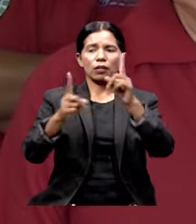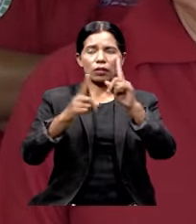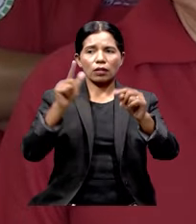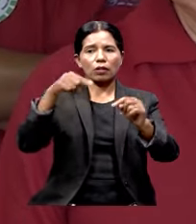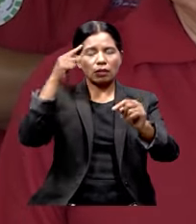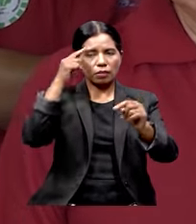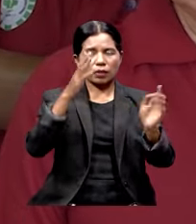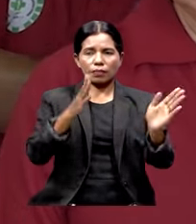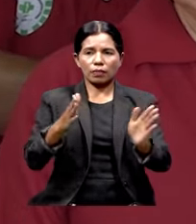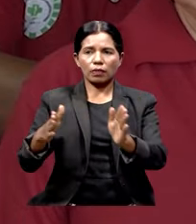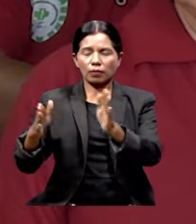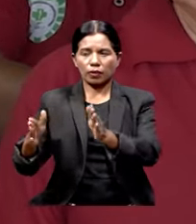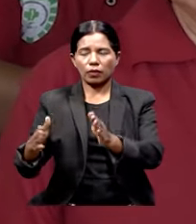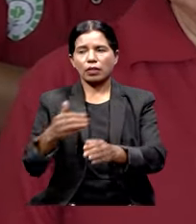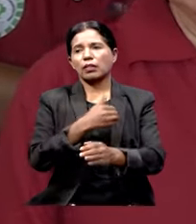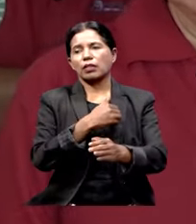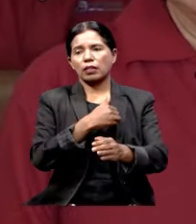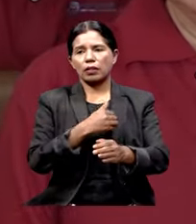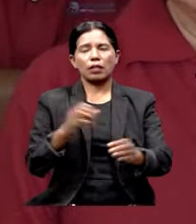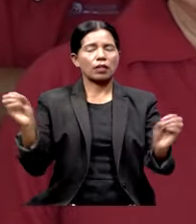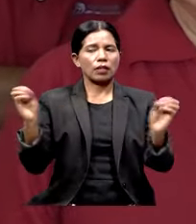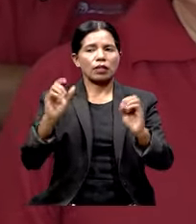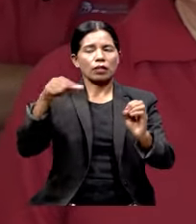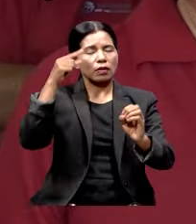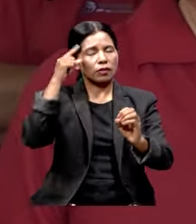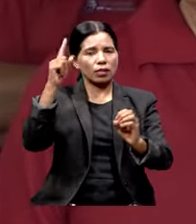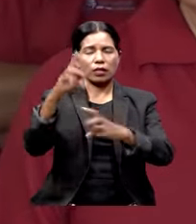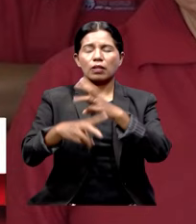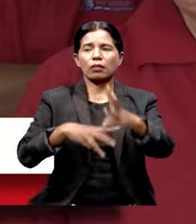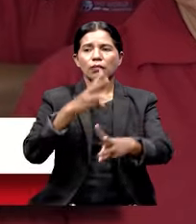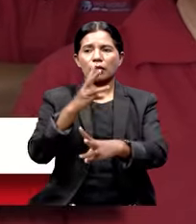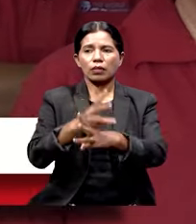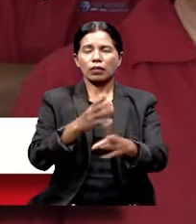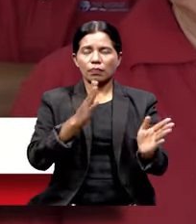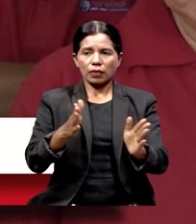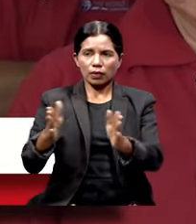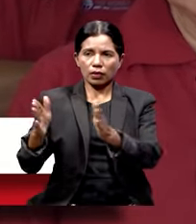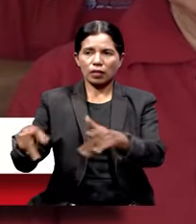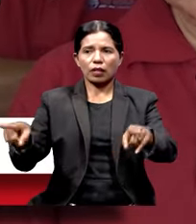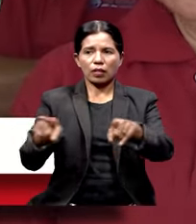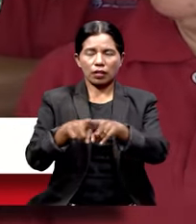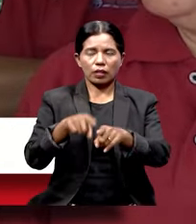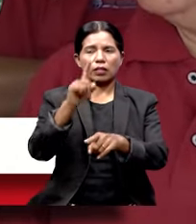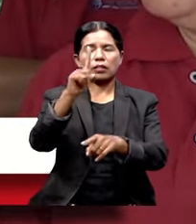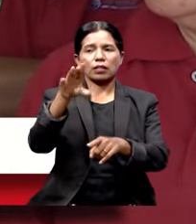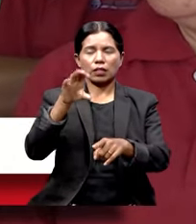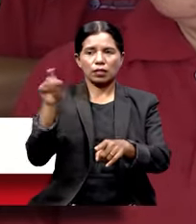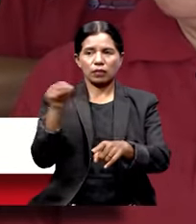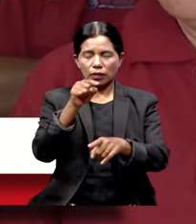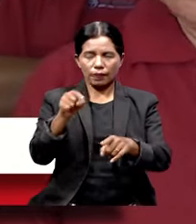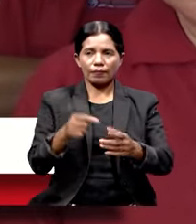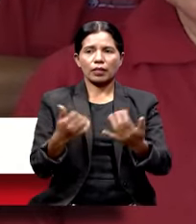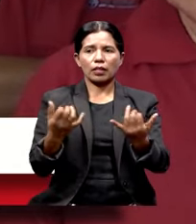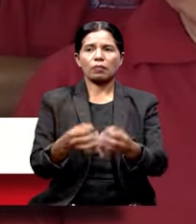governo prepara a teona com a cidade, lá ia o governo ir e o mundo, né, que é preparado a nessa 100%, né? Lembra